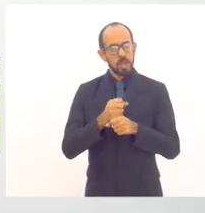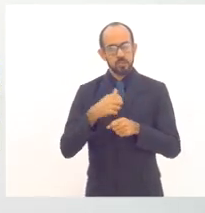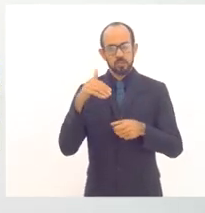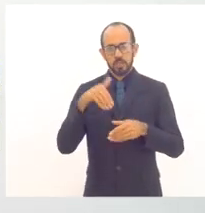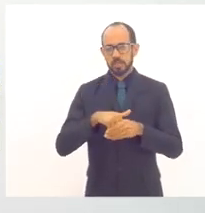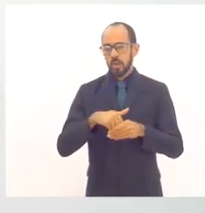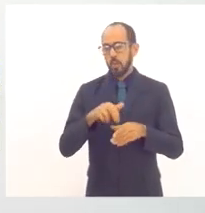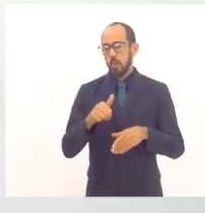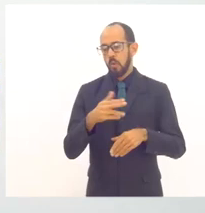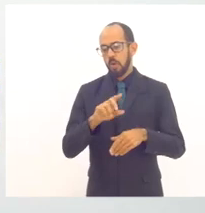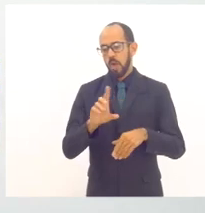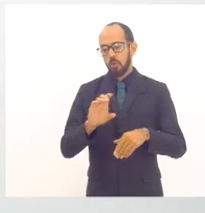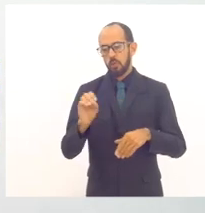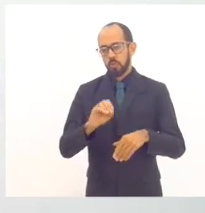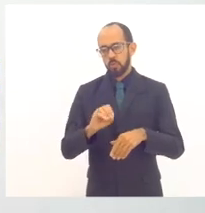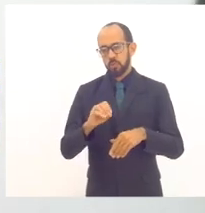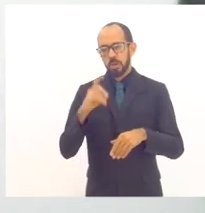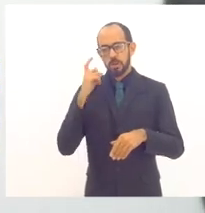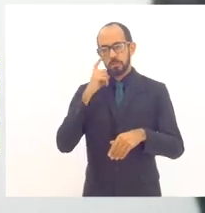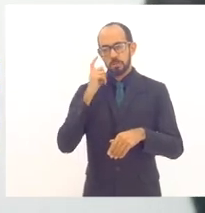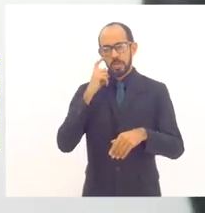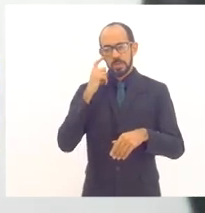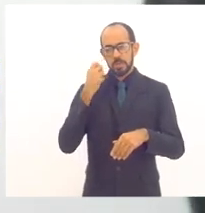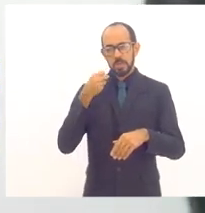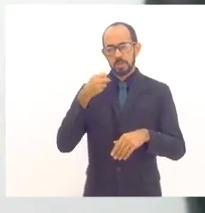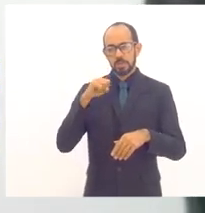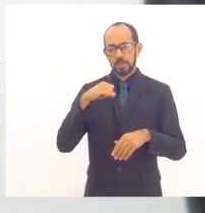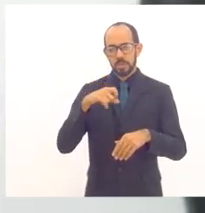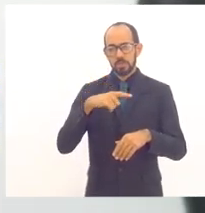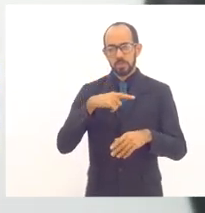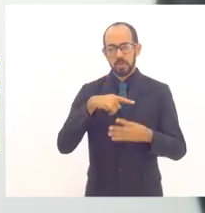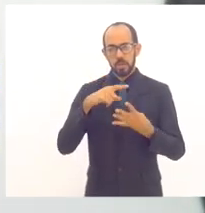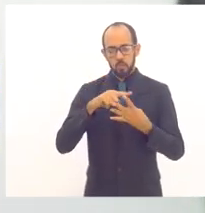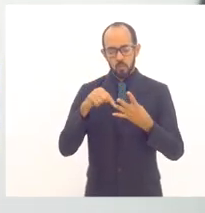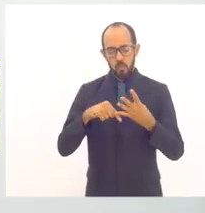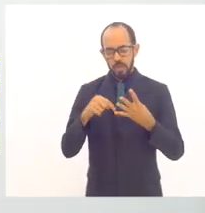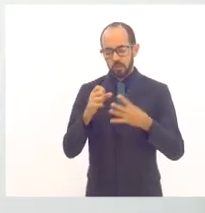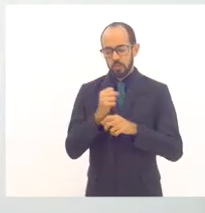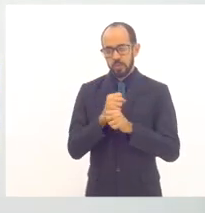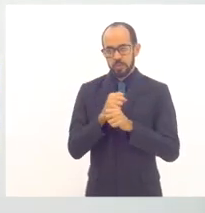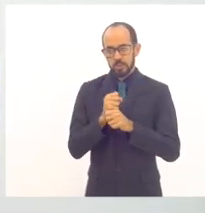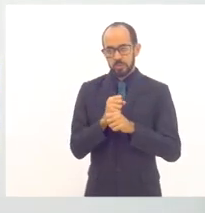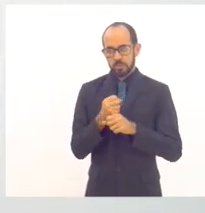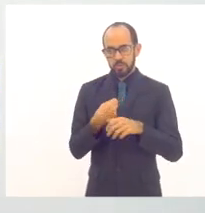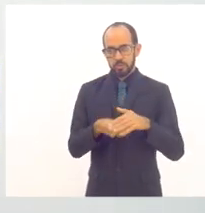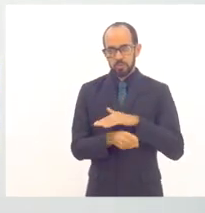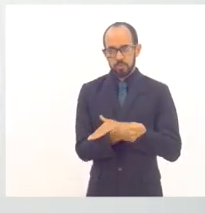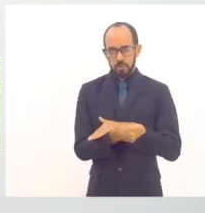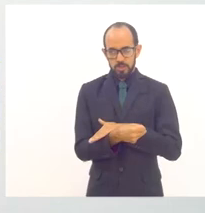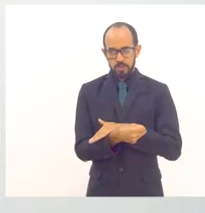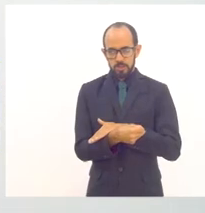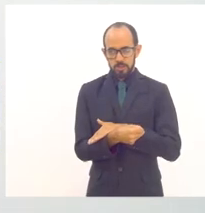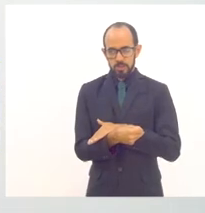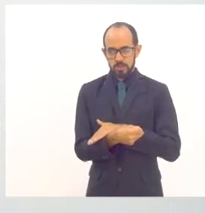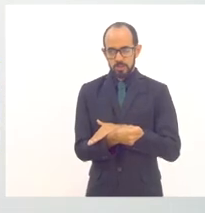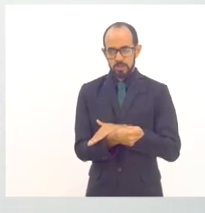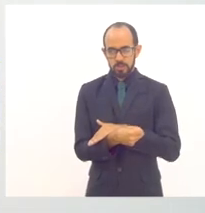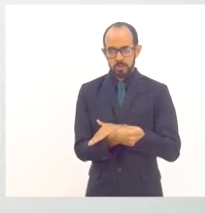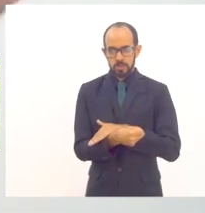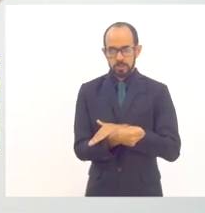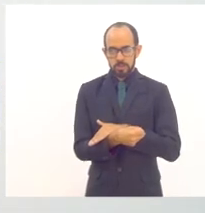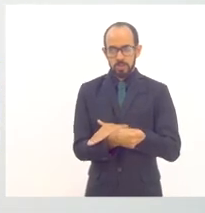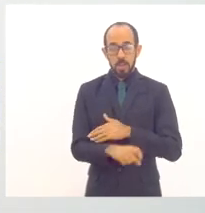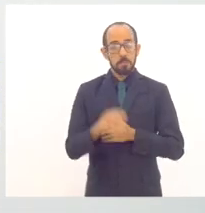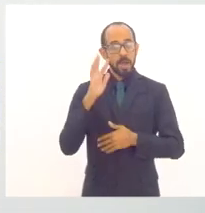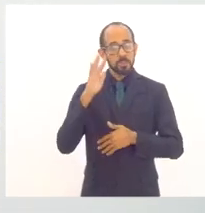eleição. Imagina se... A gente tem 4 anos de mandato, cada mandato. Né? Tem